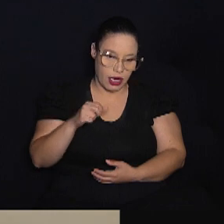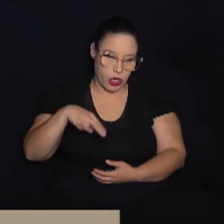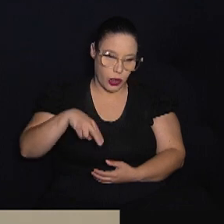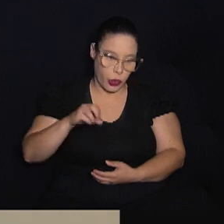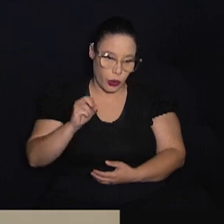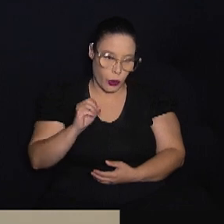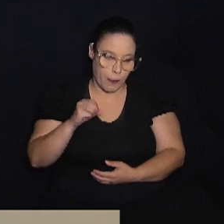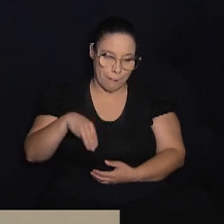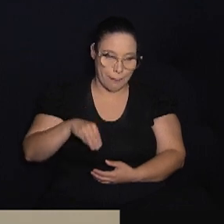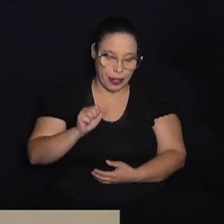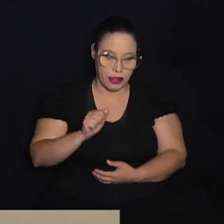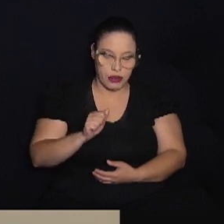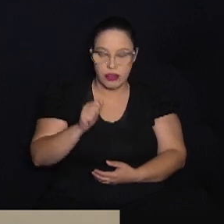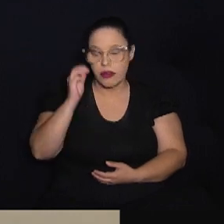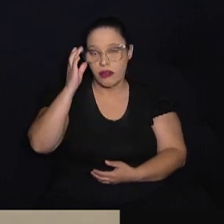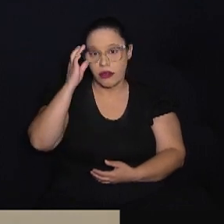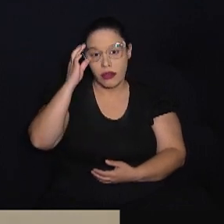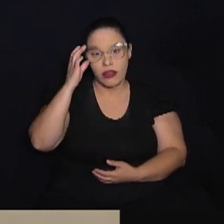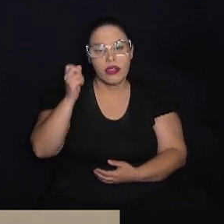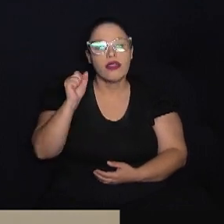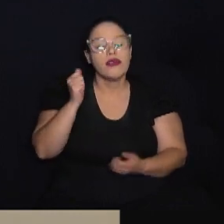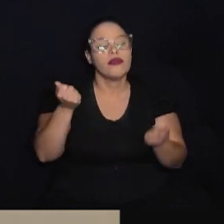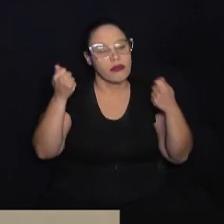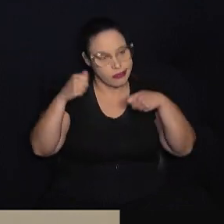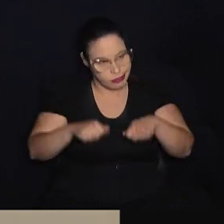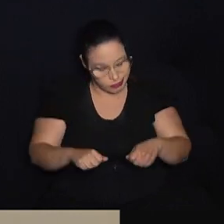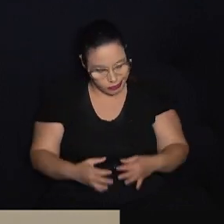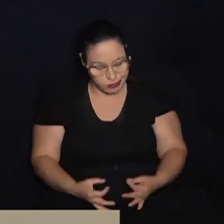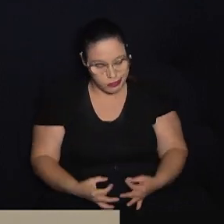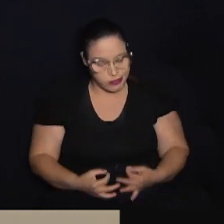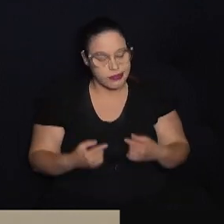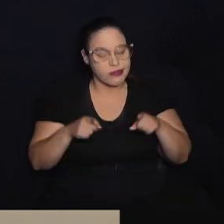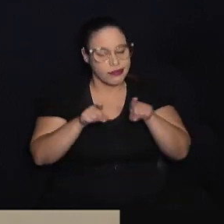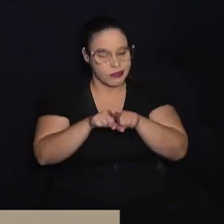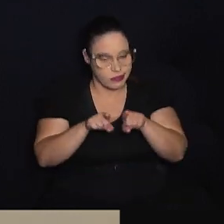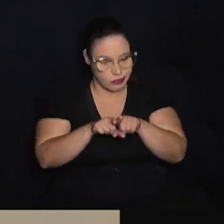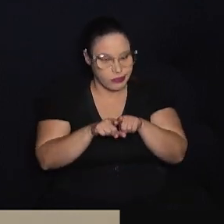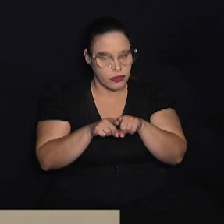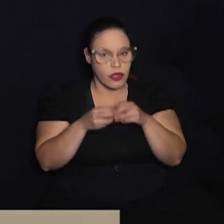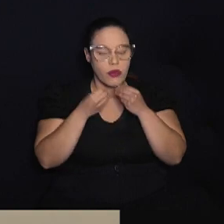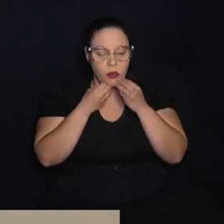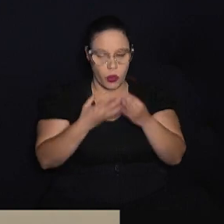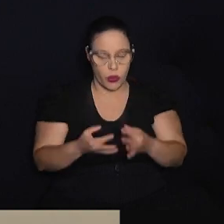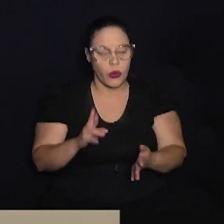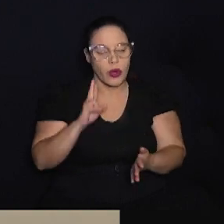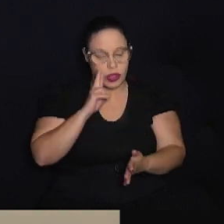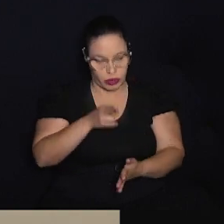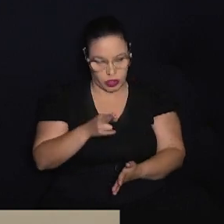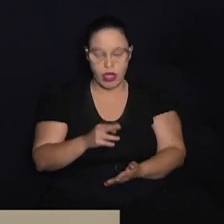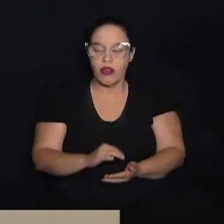de tumores, e aí temos essa possibilidade em tumor de bexiga também, que tem tido bons resultados.